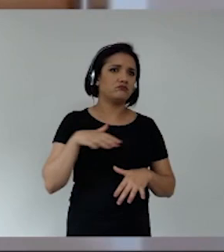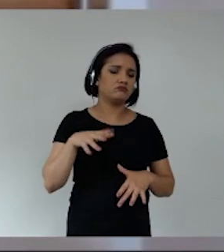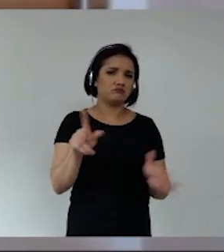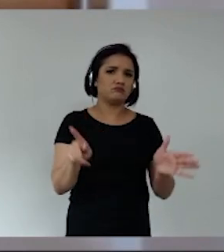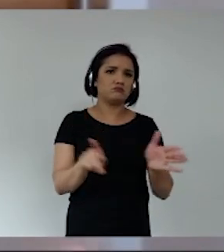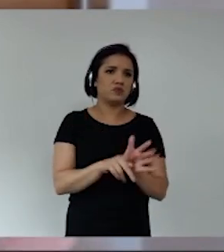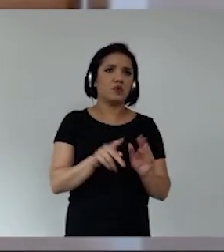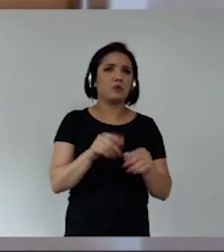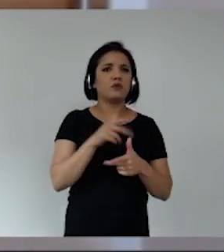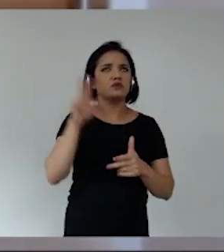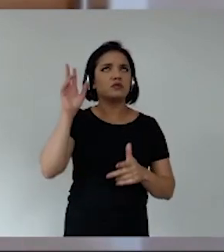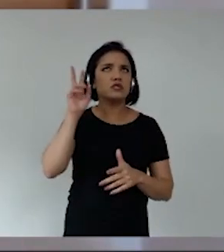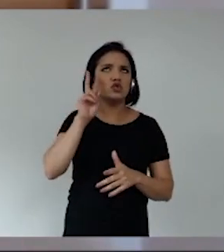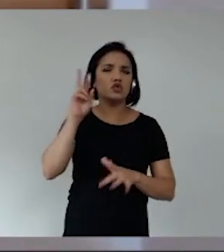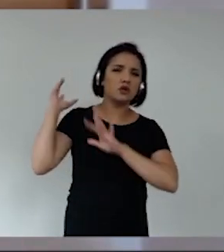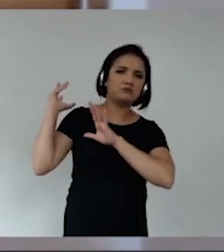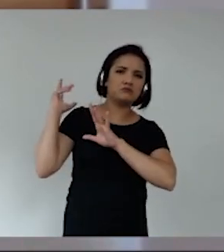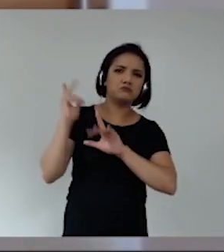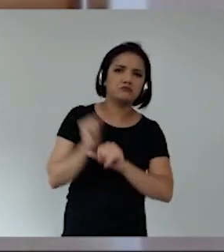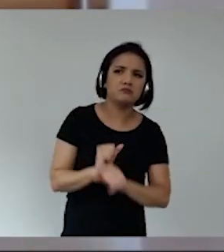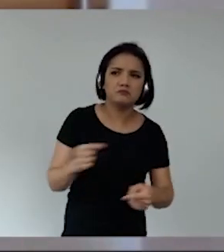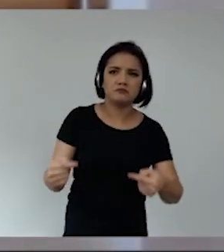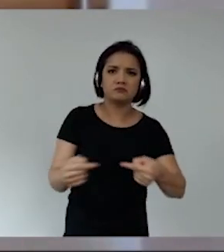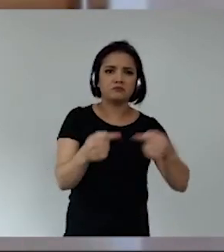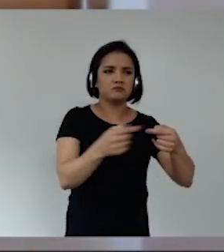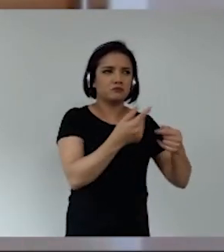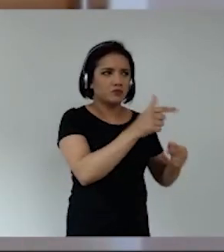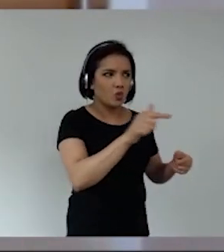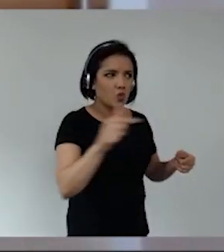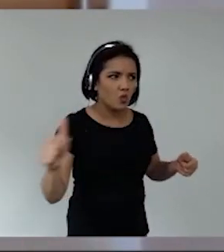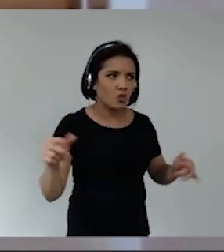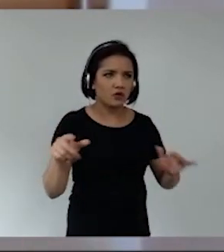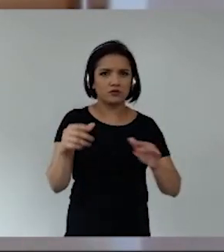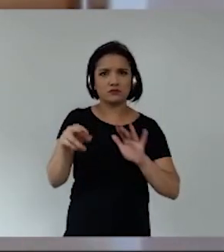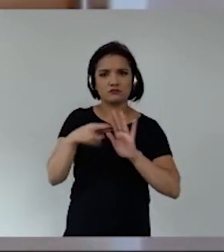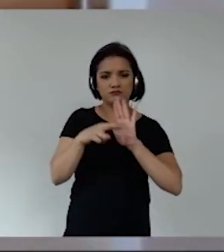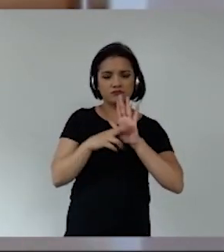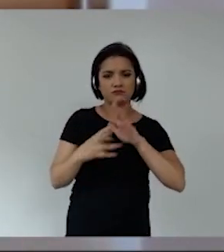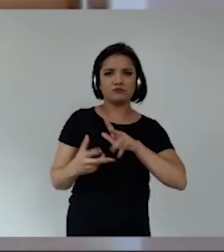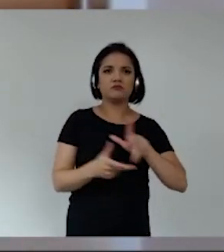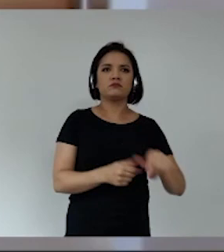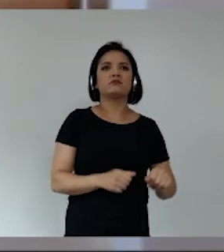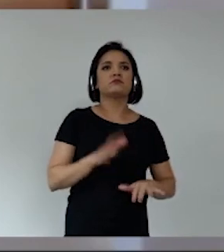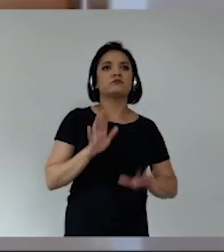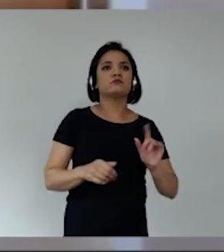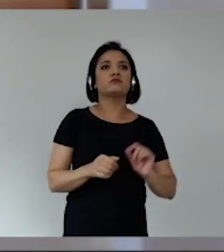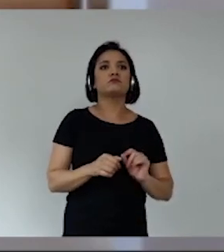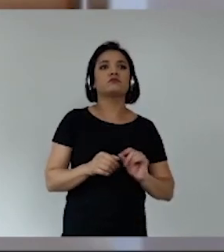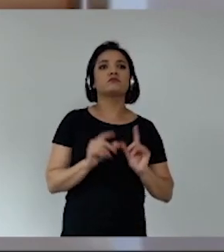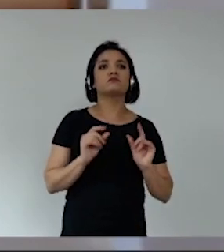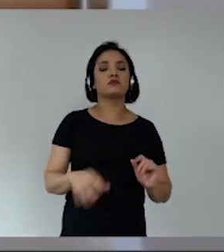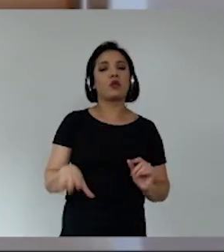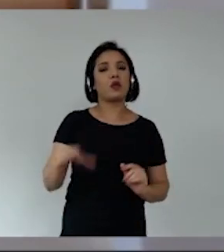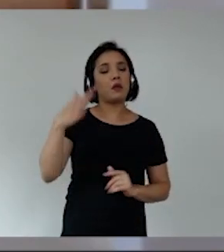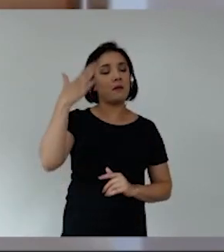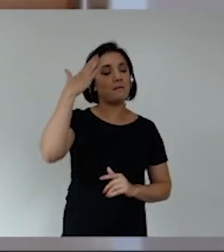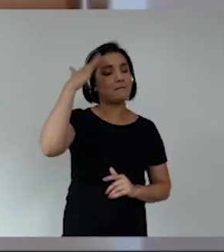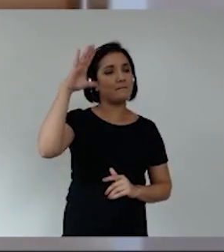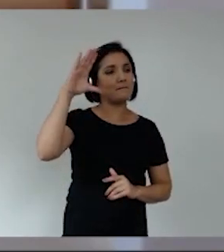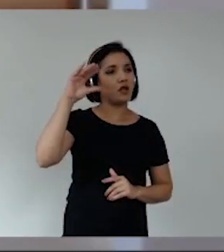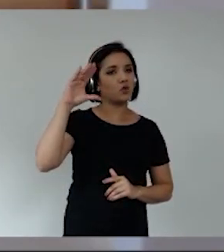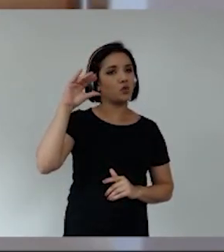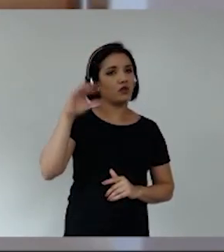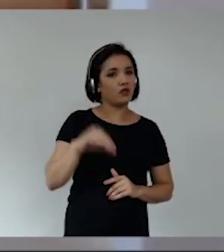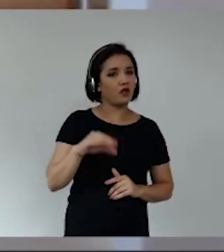baseado em questões históricas, interligado com outros ordenamentos do mundo, que talvez faça emergir a maturidade que o nosso